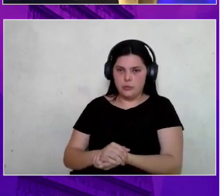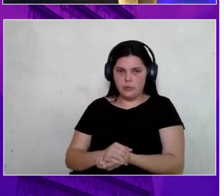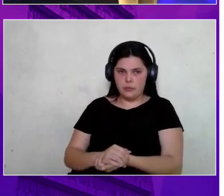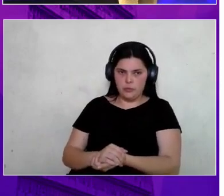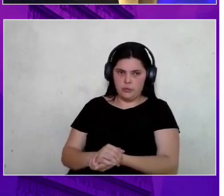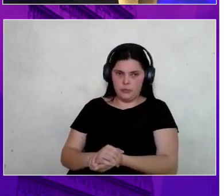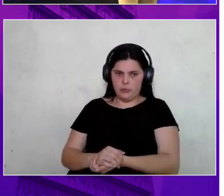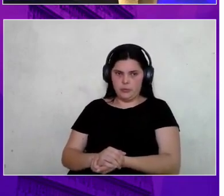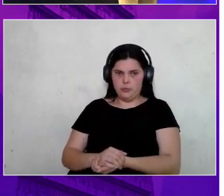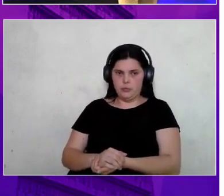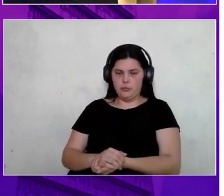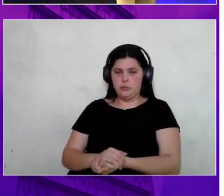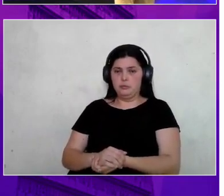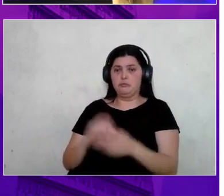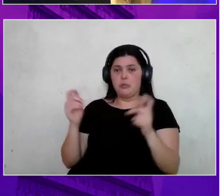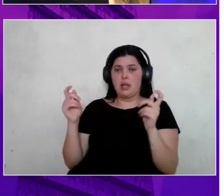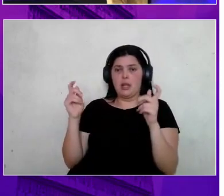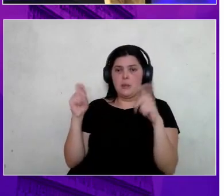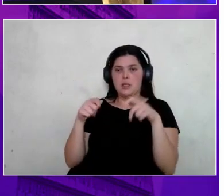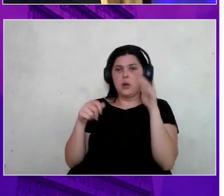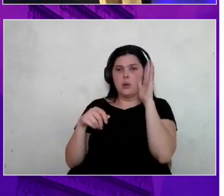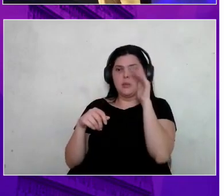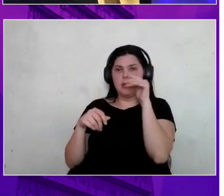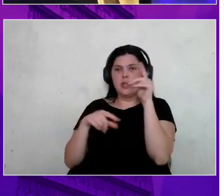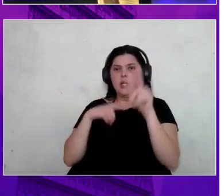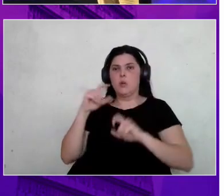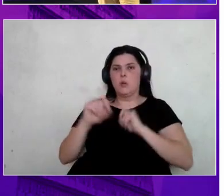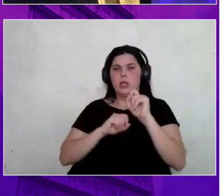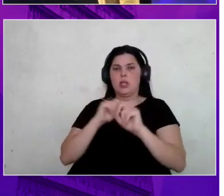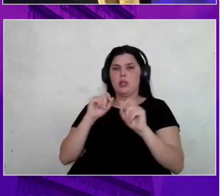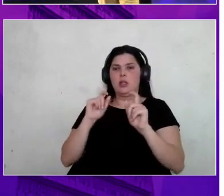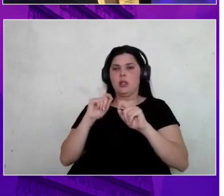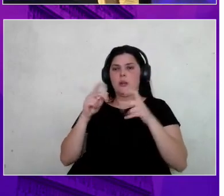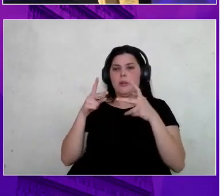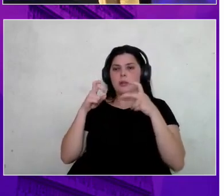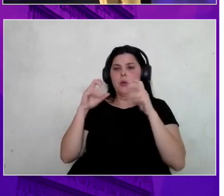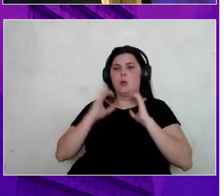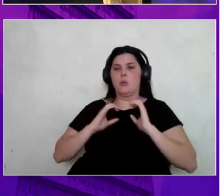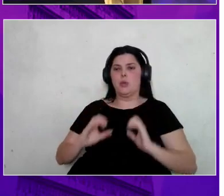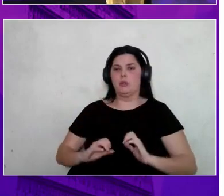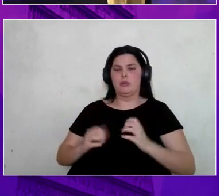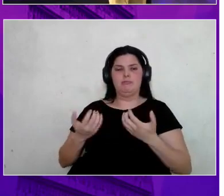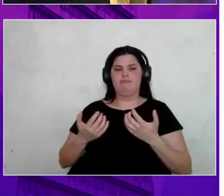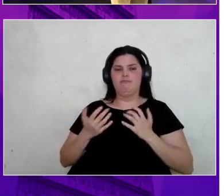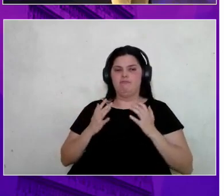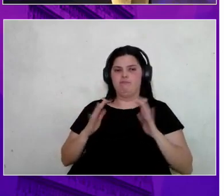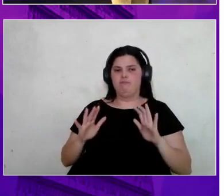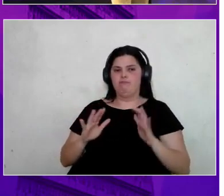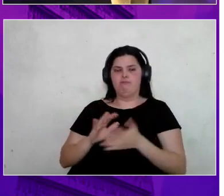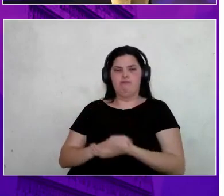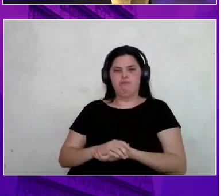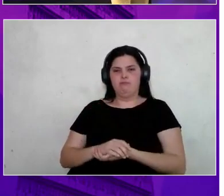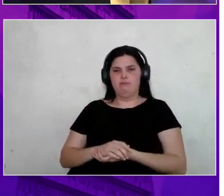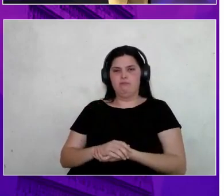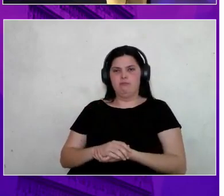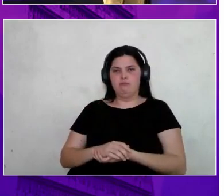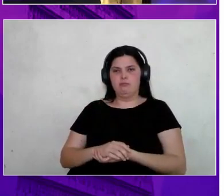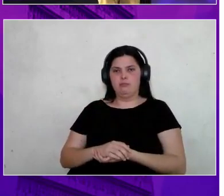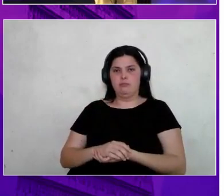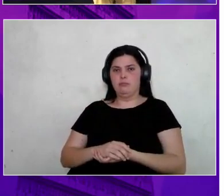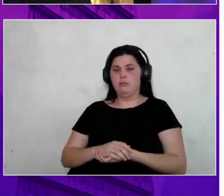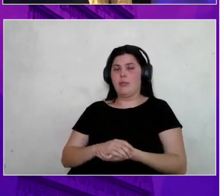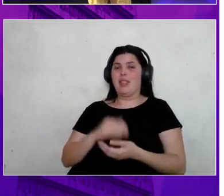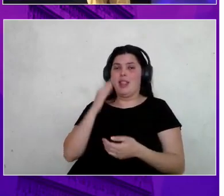Na capacidade da observabilidade, ali a gente consegue identificar comportamentos indesejados. Tá? Então, isso ficou muito mais fácil